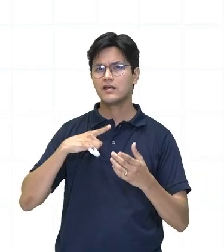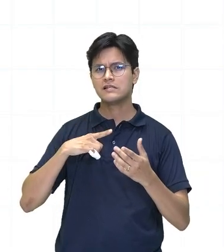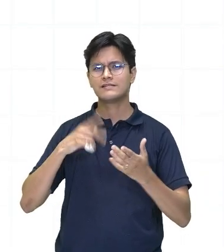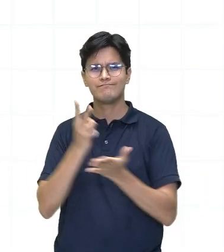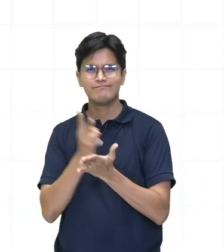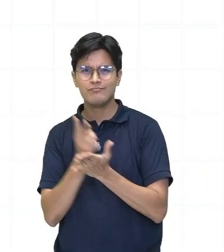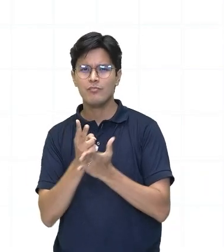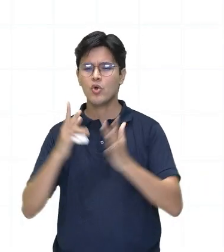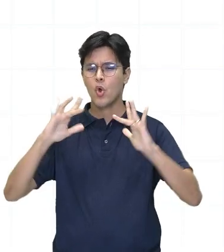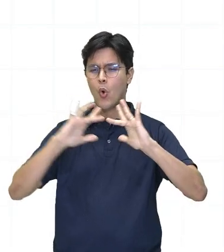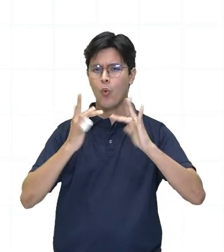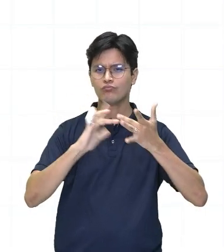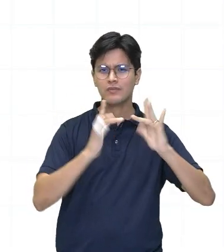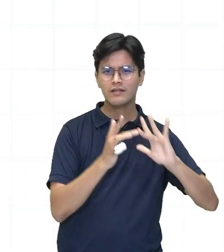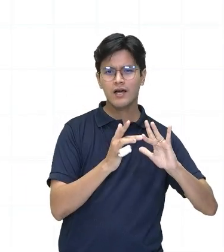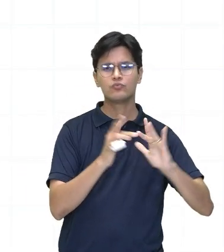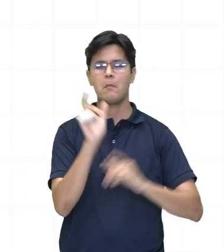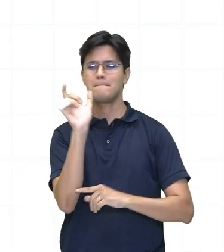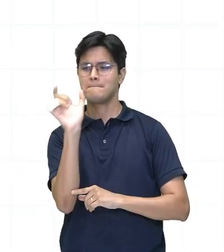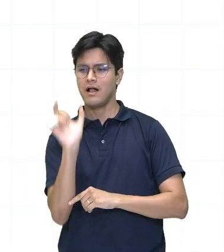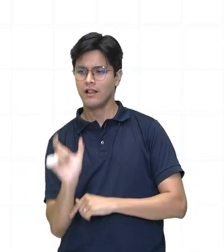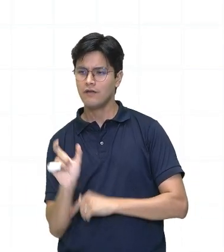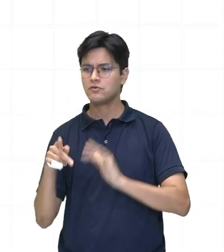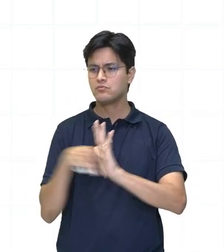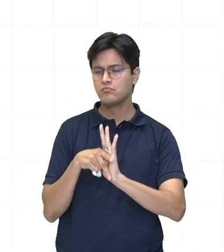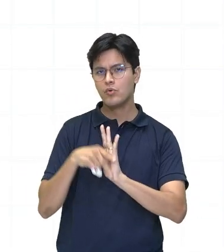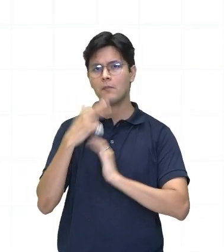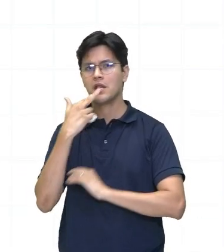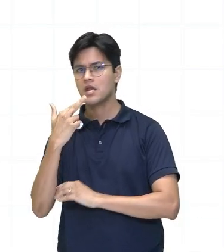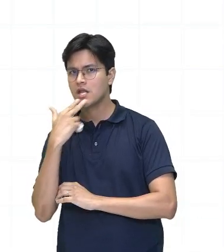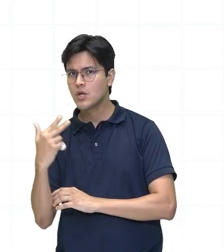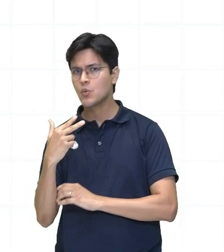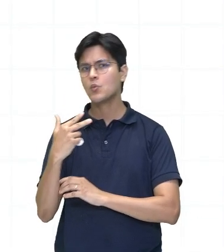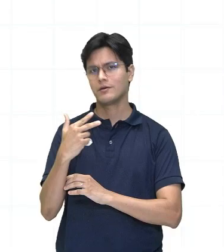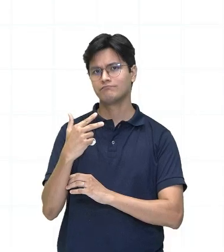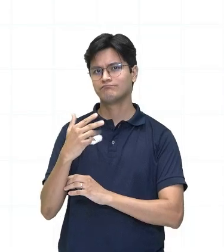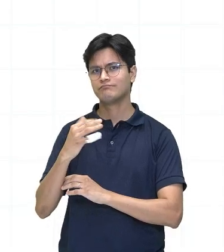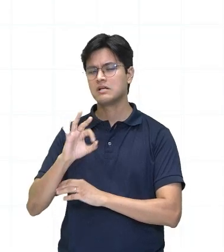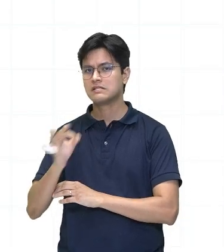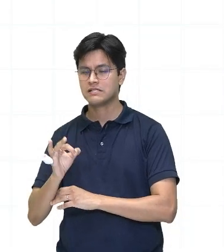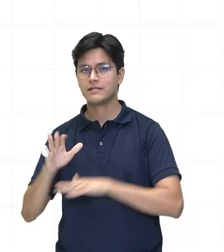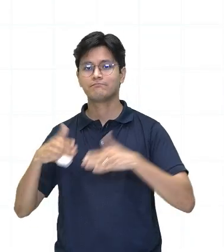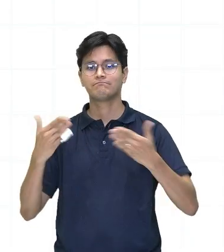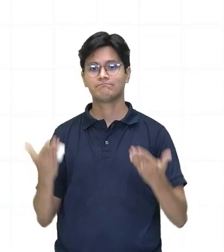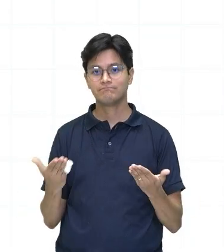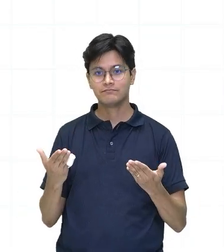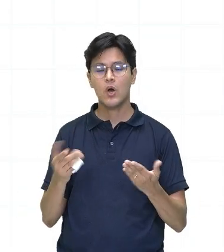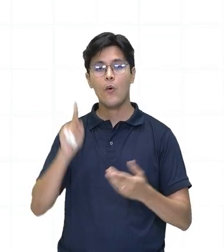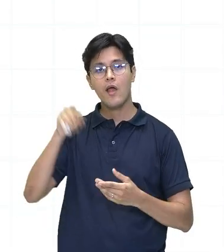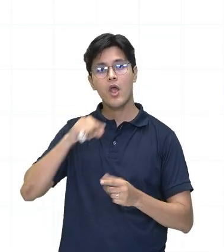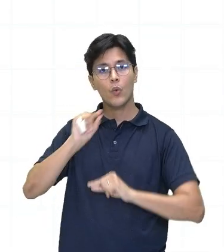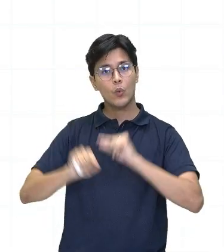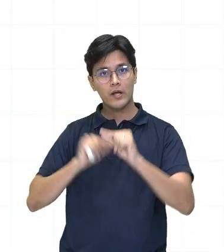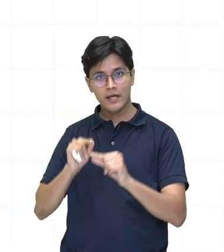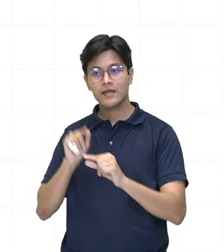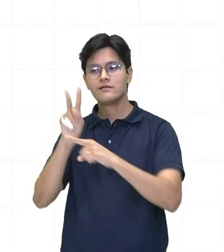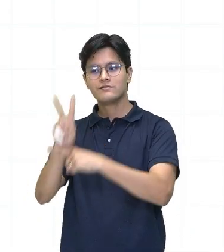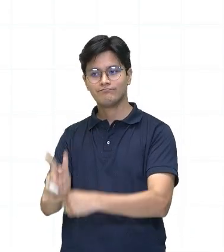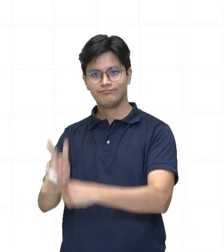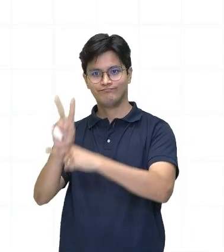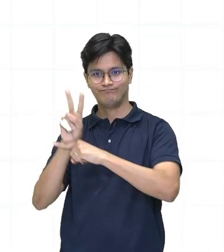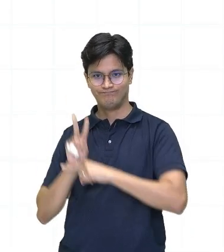estrangeirismo, que é um fenômeno linguístico caracterizado pela apropriação de uma palavra